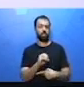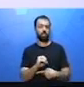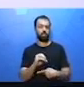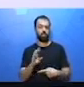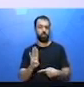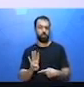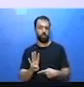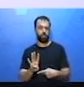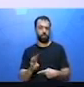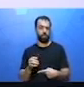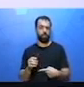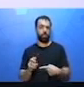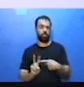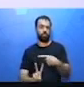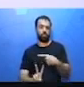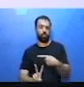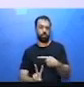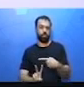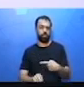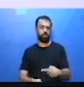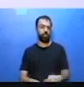vou fazer na lousa.